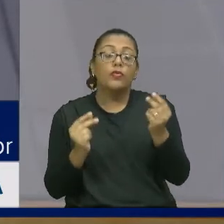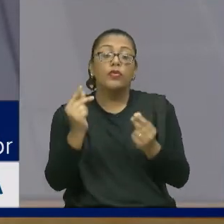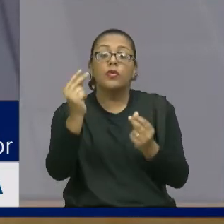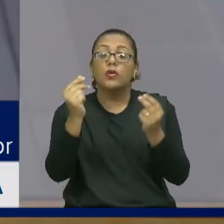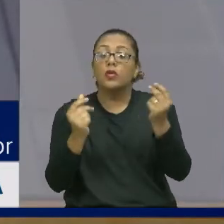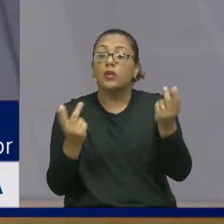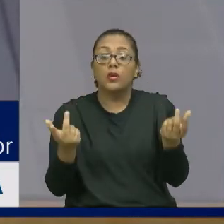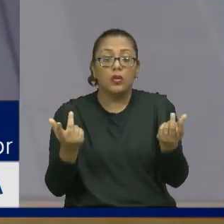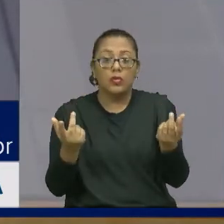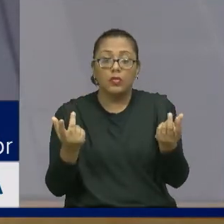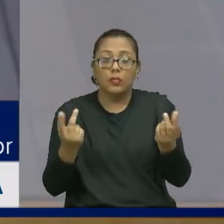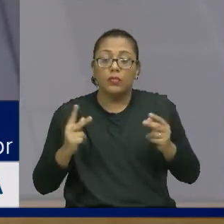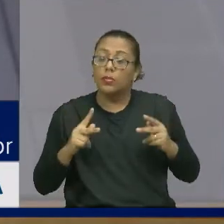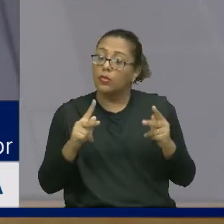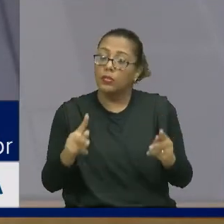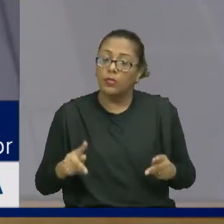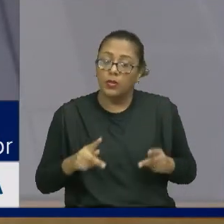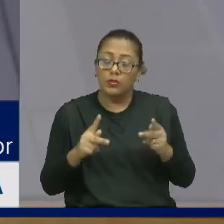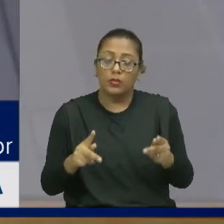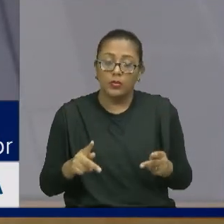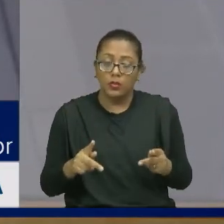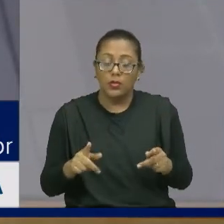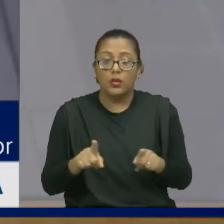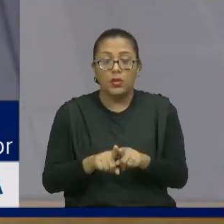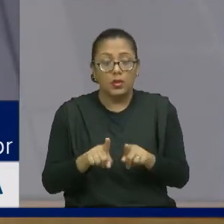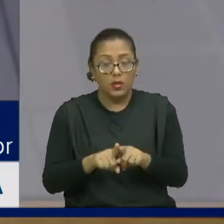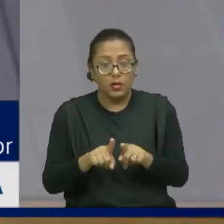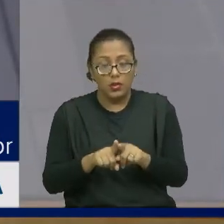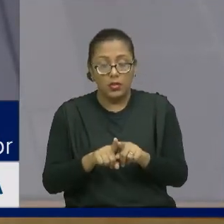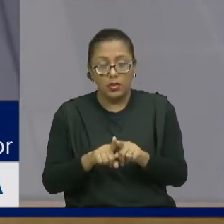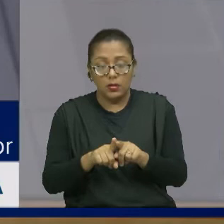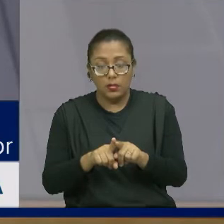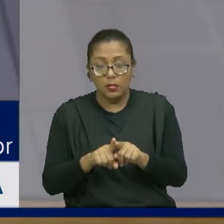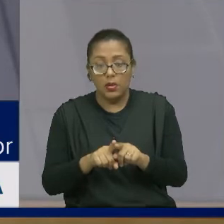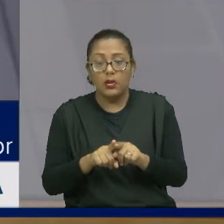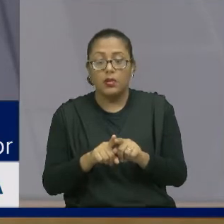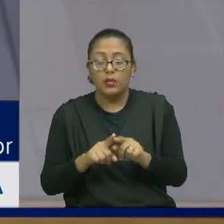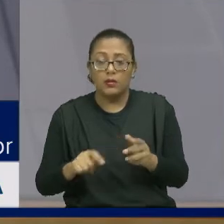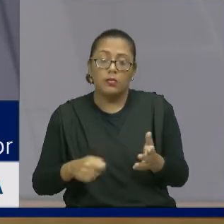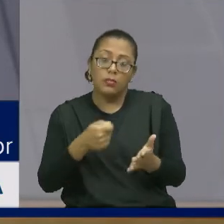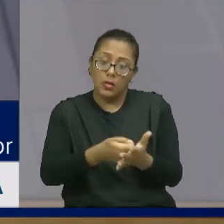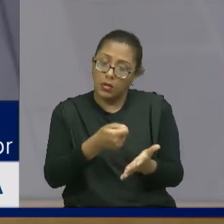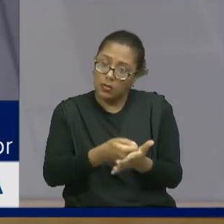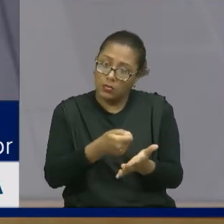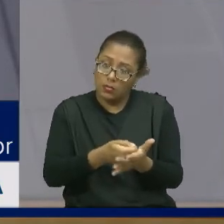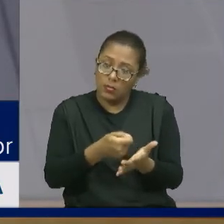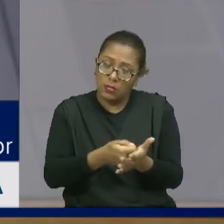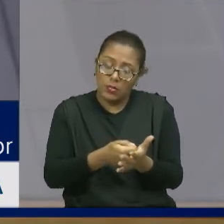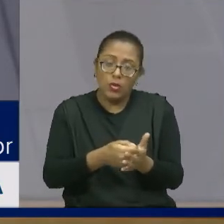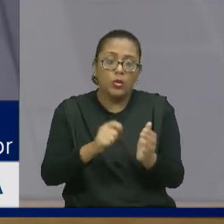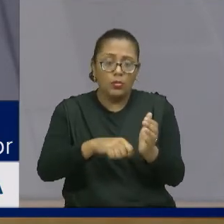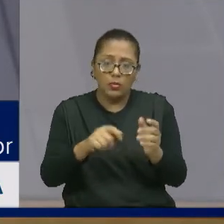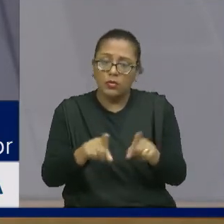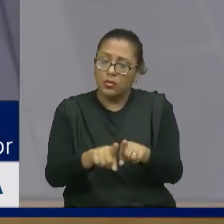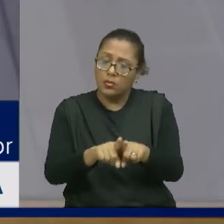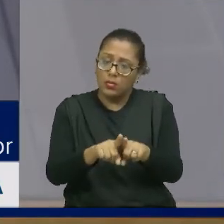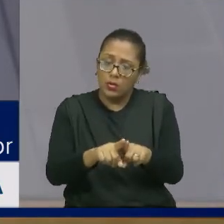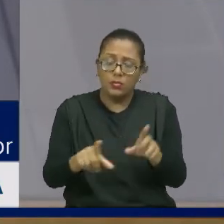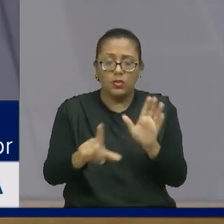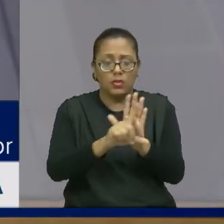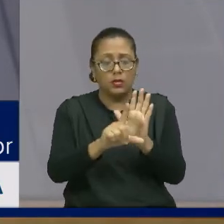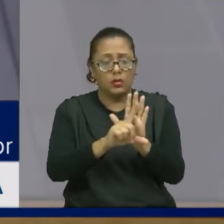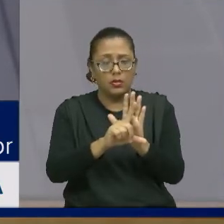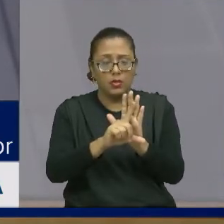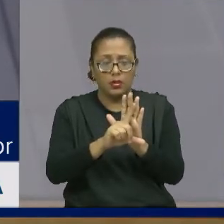de tributos, aplicação de multas por infração de leis, decretos e regulamentos